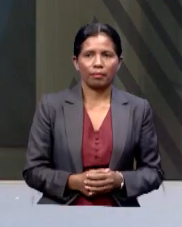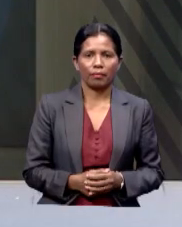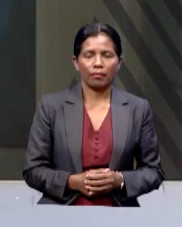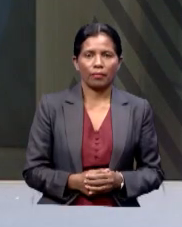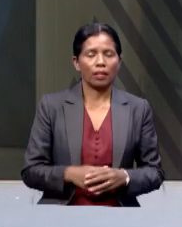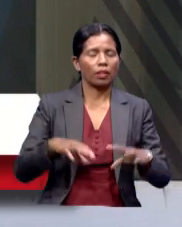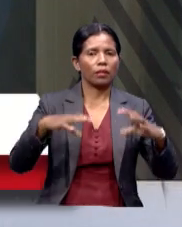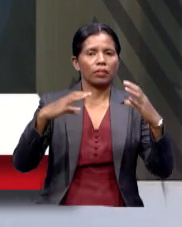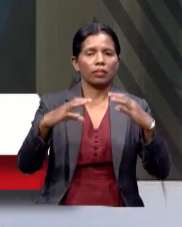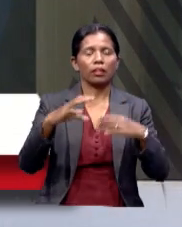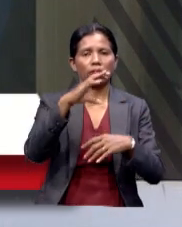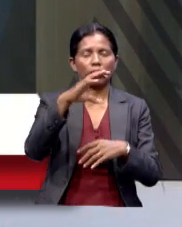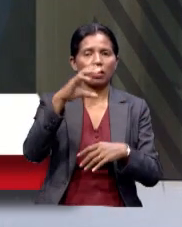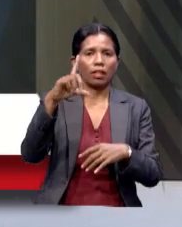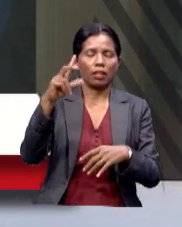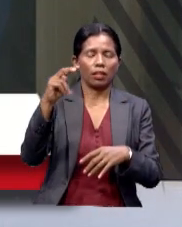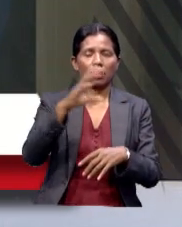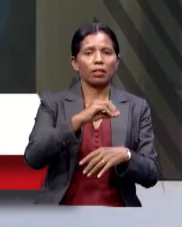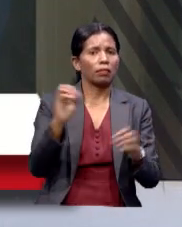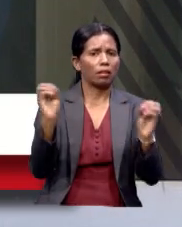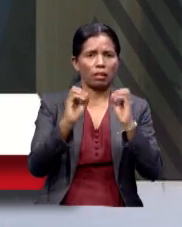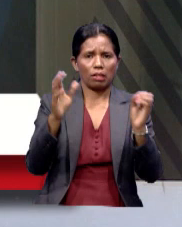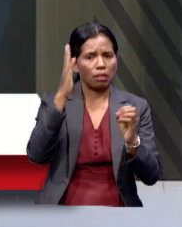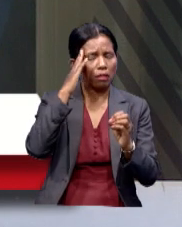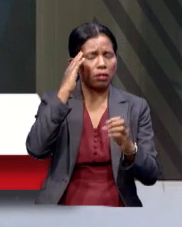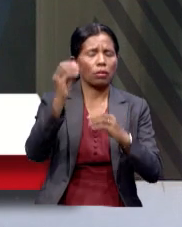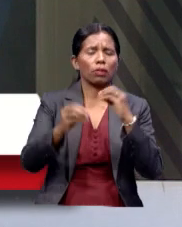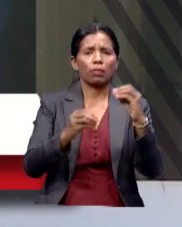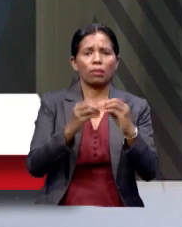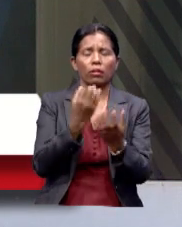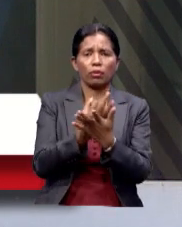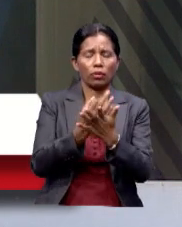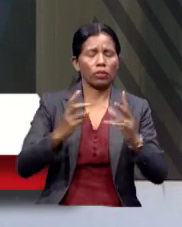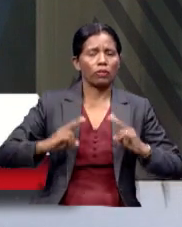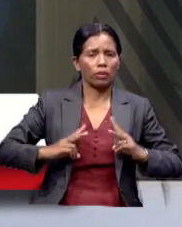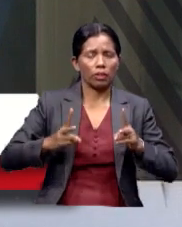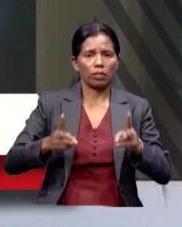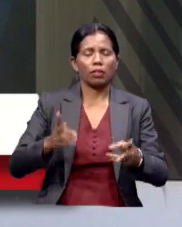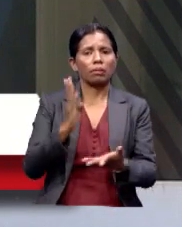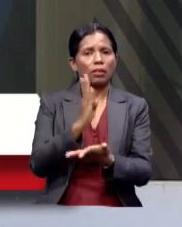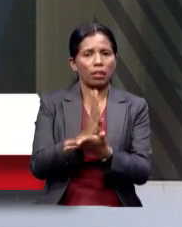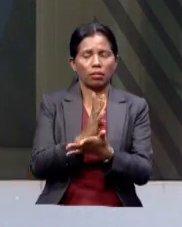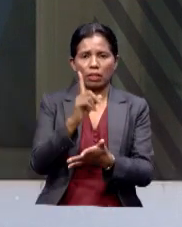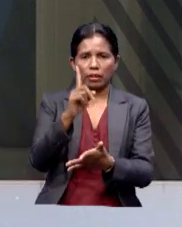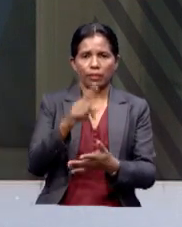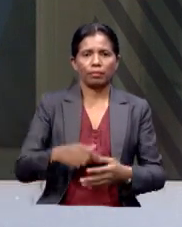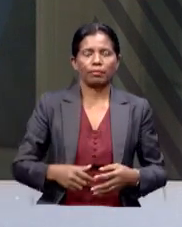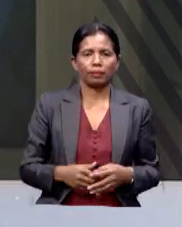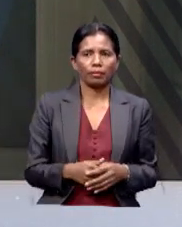Conselho Combatente de Libertação Nacional e Reconhecimento Conaba Fundo Veterano Bilhão Ida.